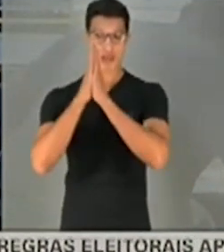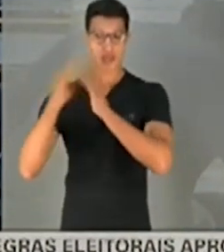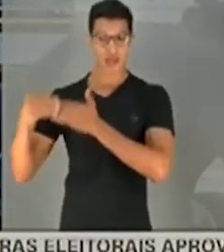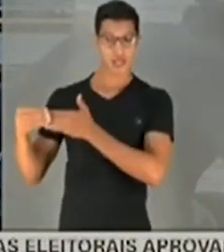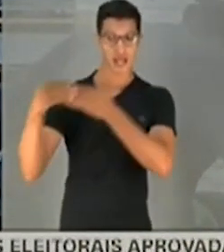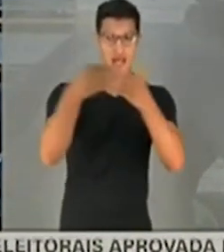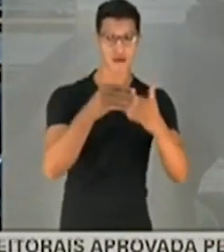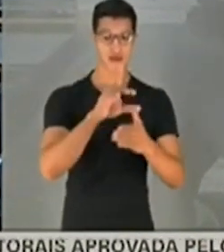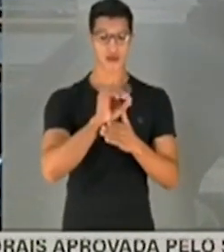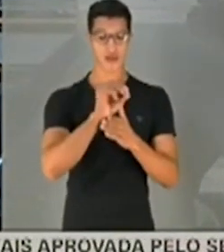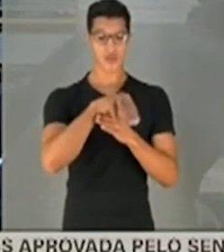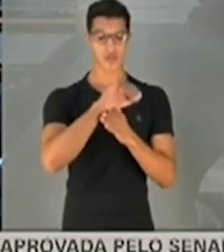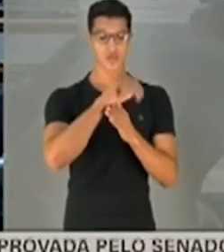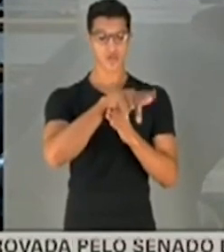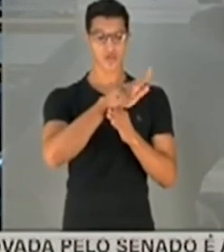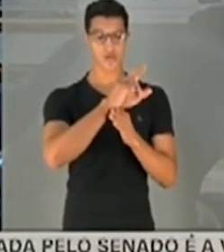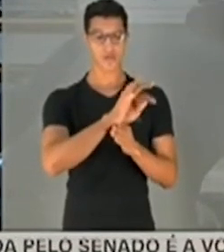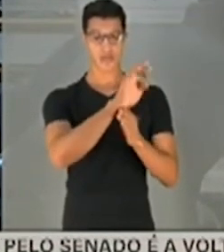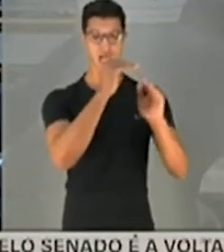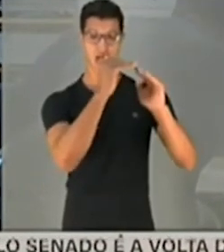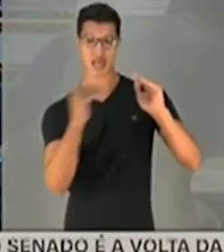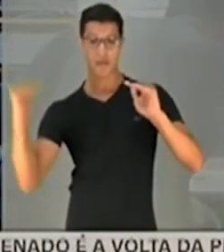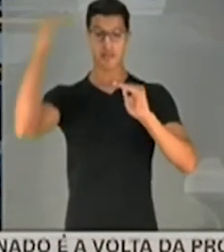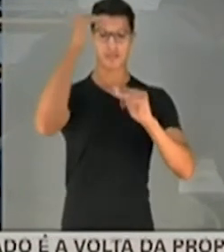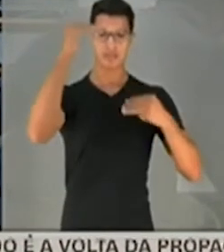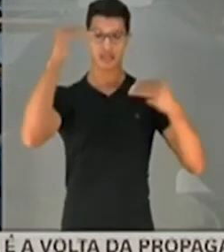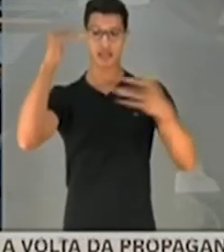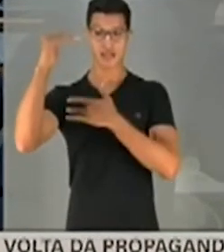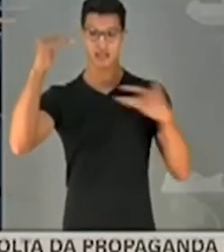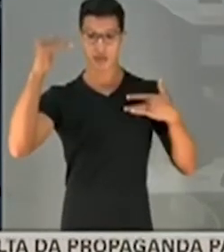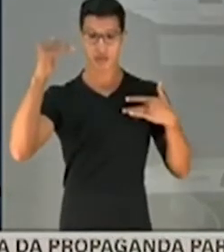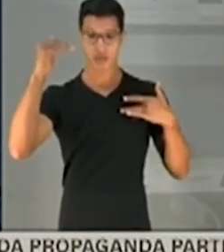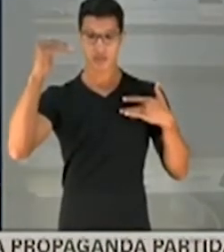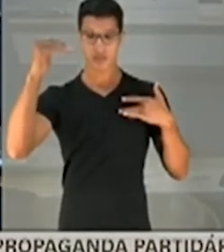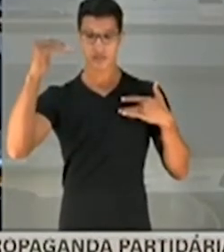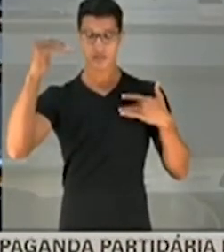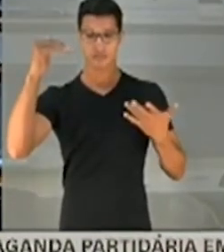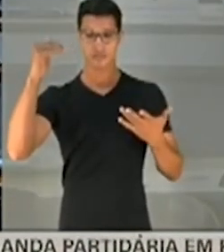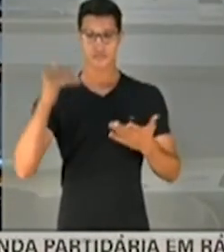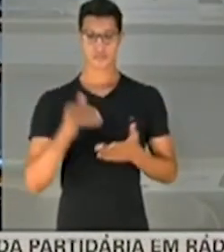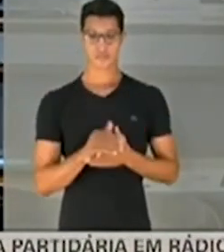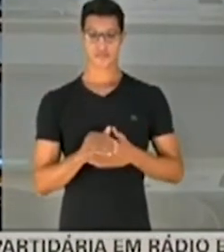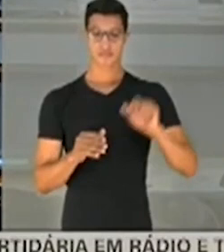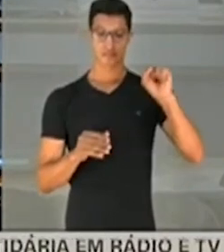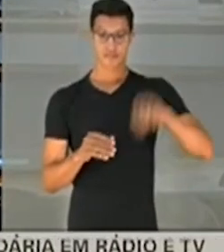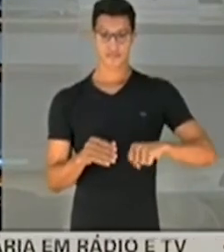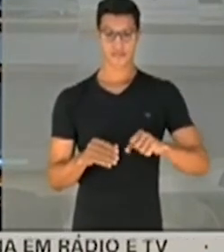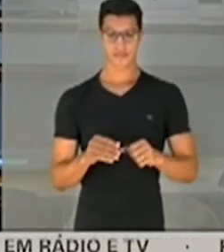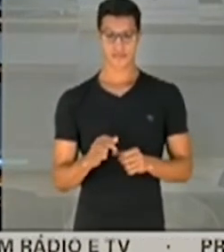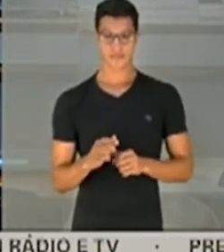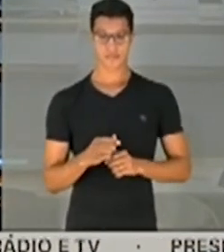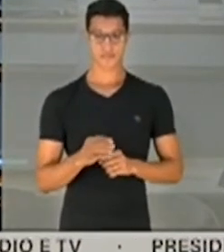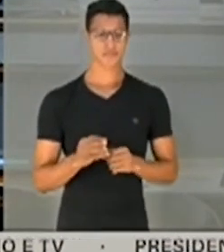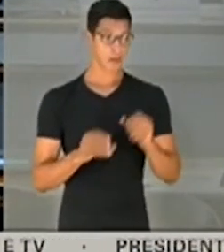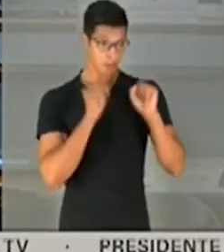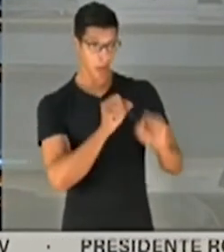leva o Dominguete até os altos escalões do Ministério da Saúde? Sim, ele já falou. Com esse personagem? Senhor presidente. Sim, posso responder?